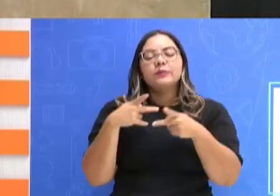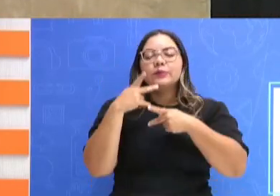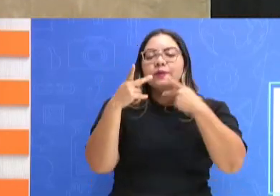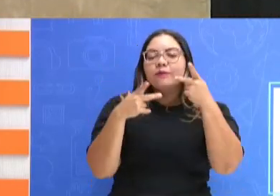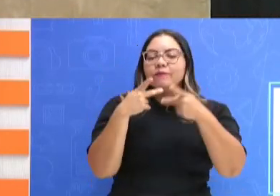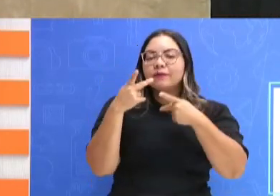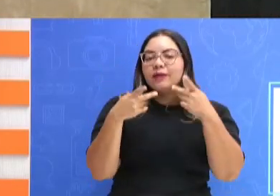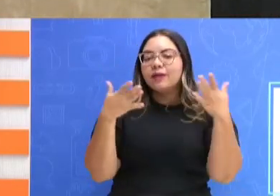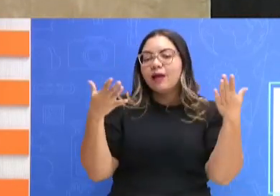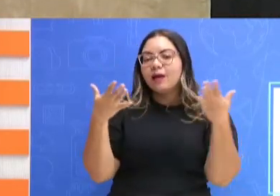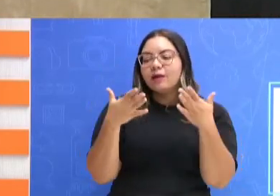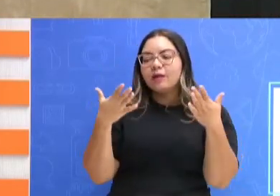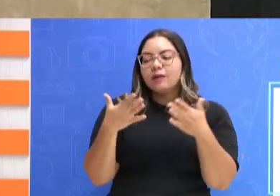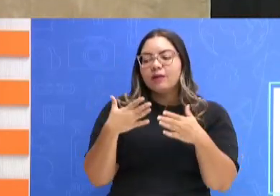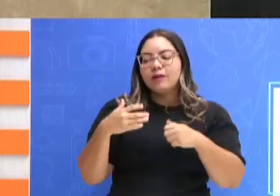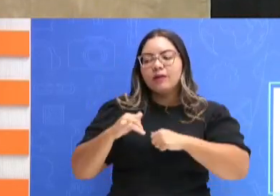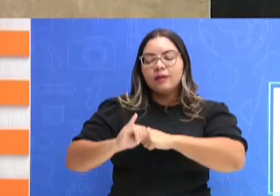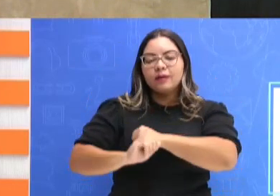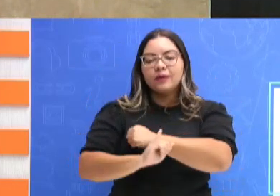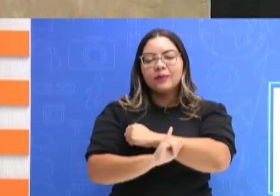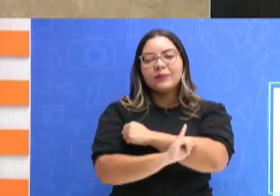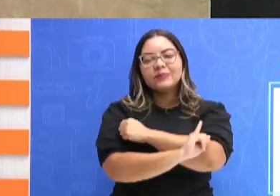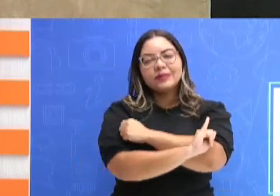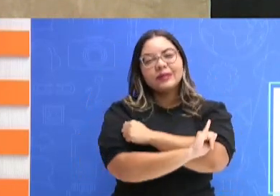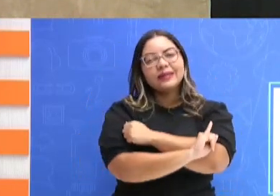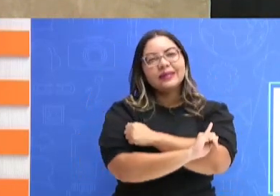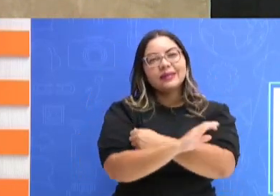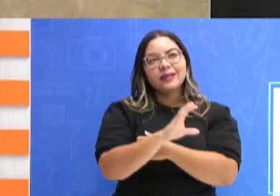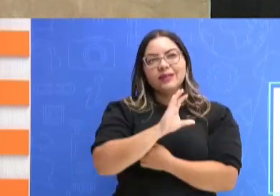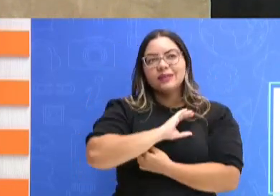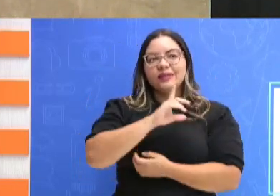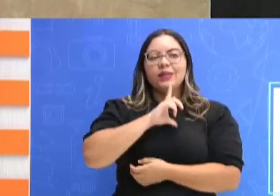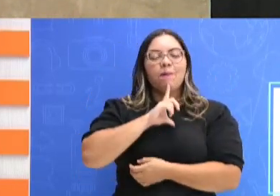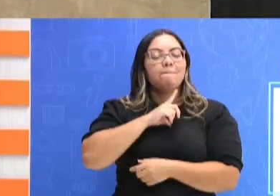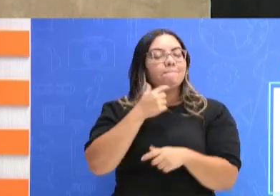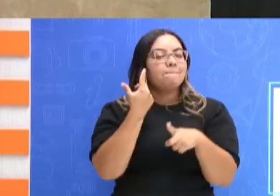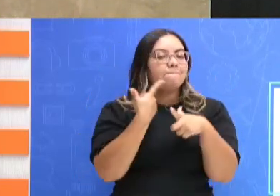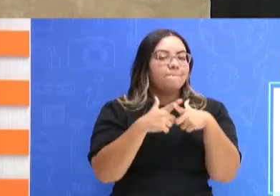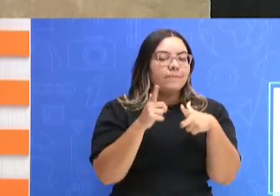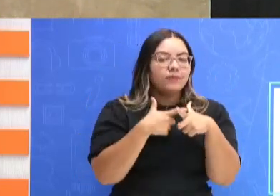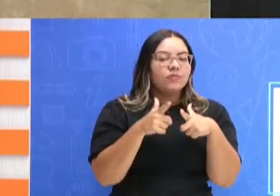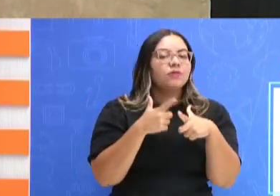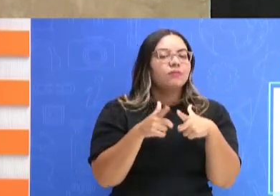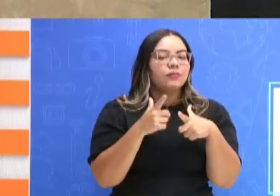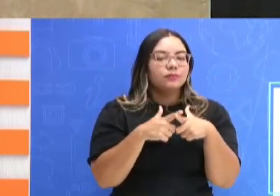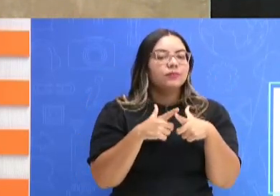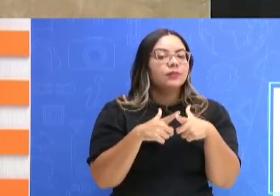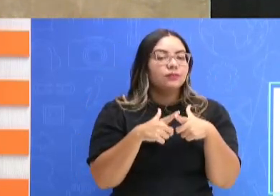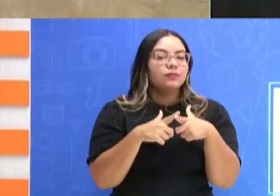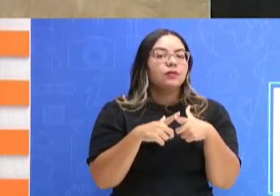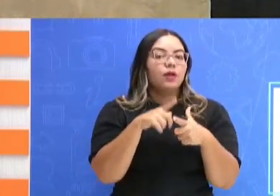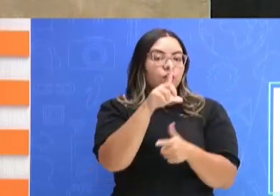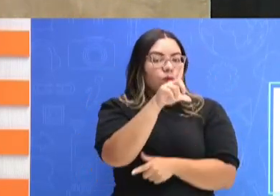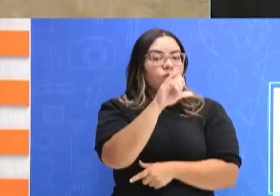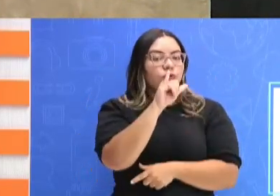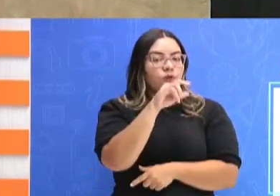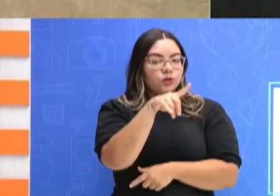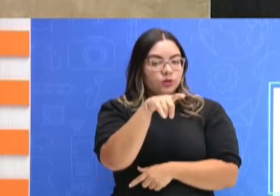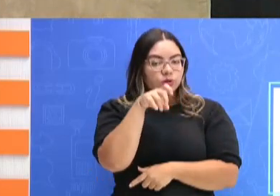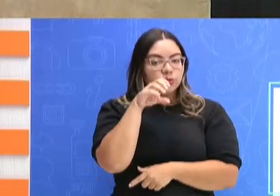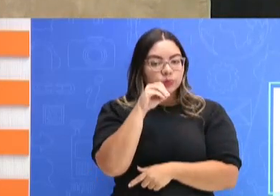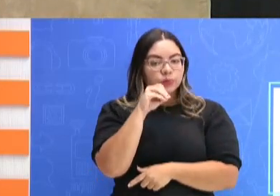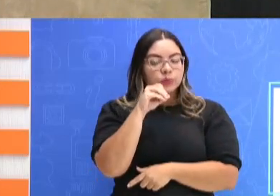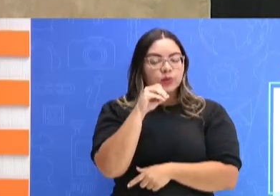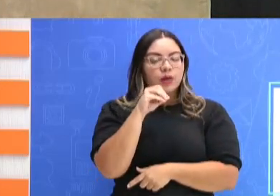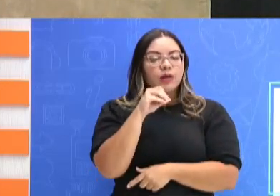aqui de infraestrutura, Caxias tem um problema crônico, que o senhor conhece muito bem, seu engenheiro, que são os lixos, os lixões a céu aberto que a